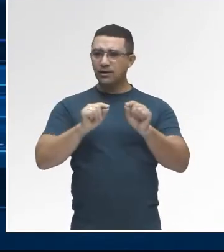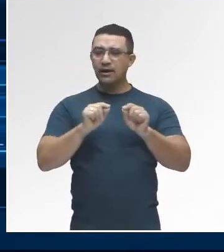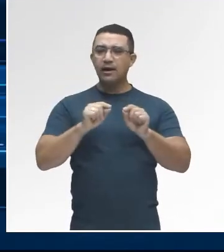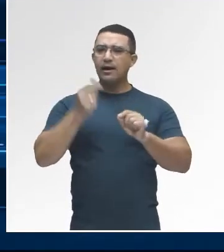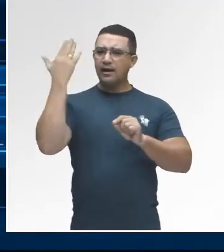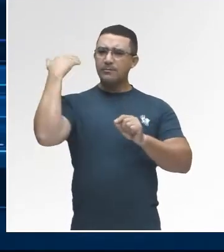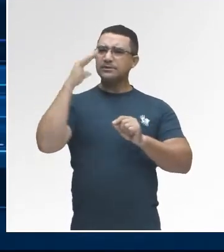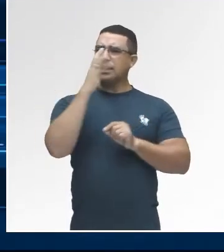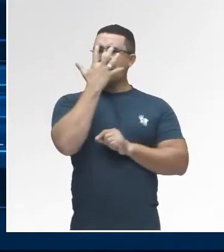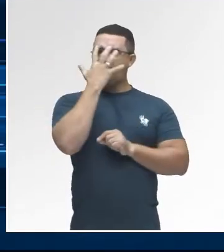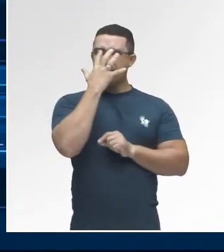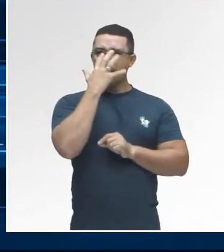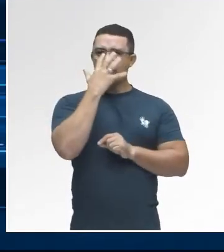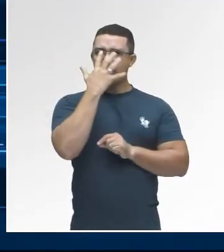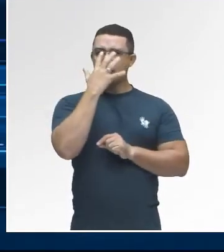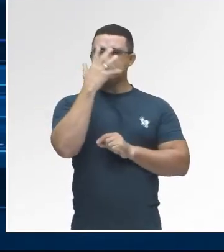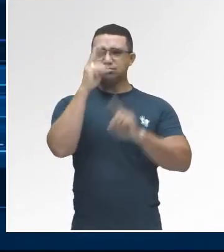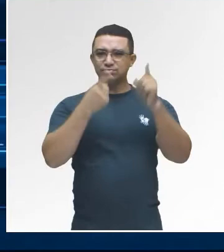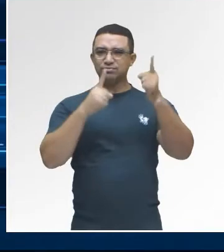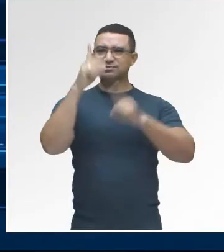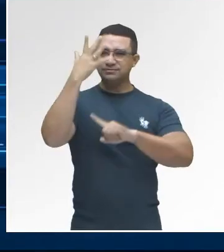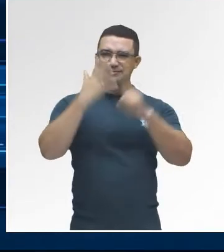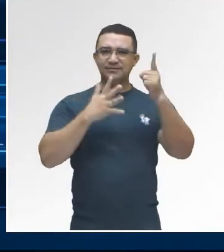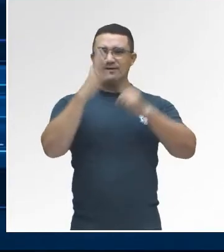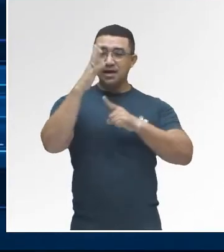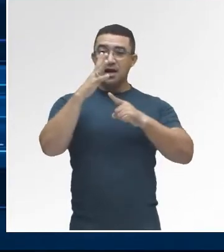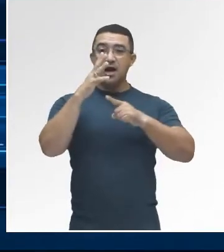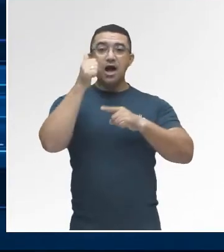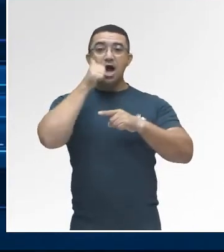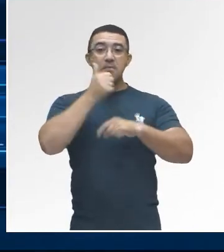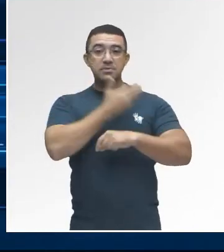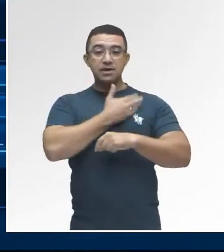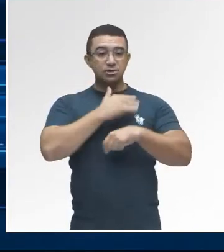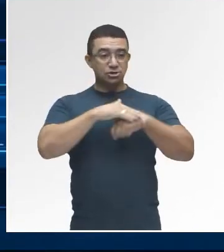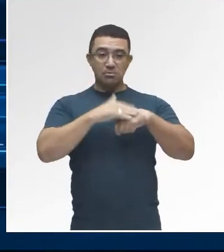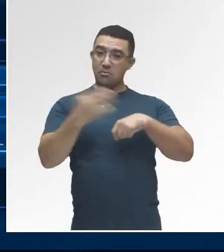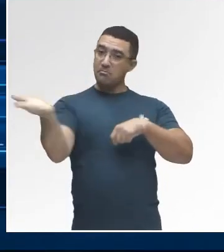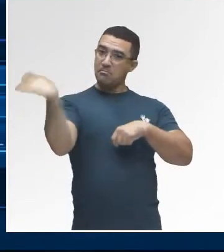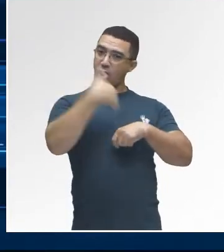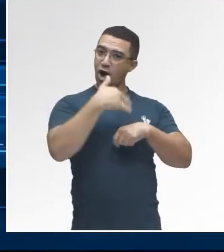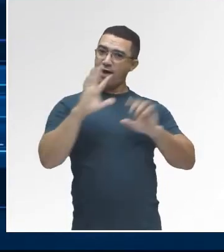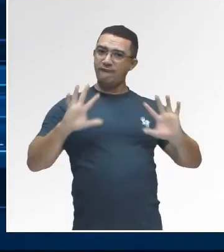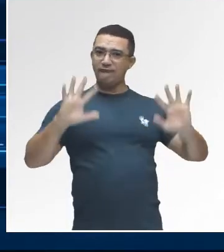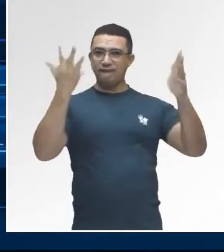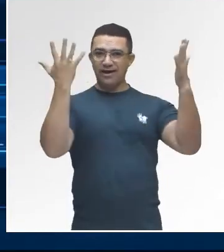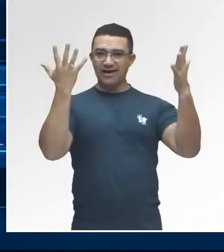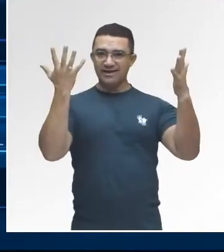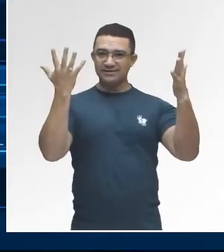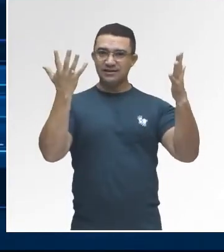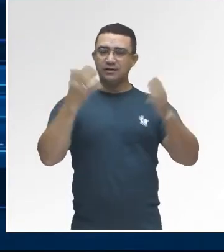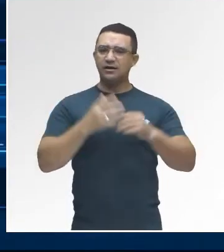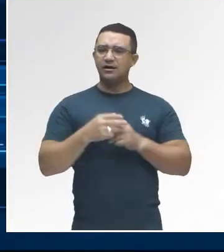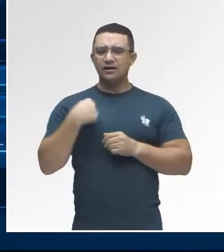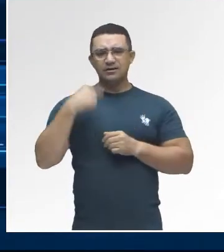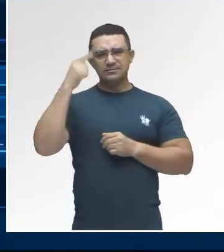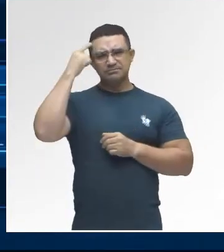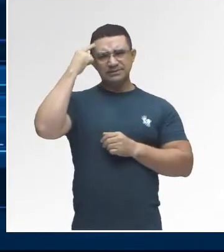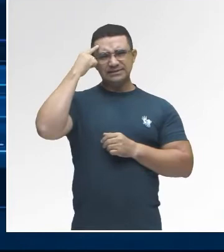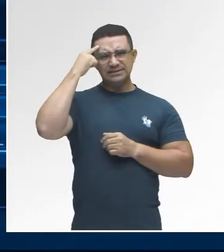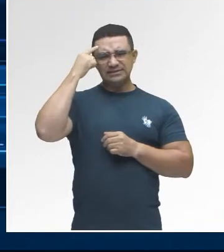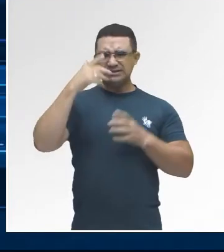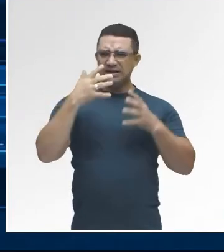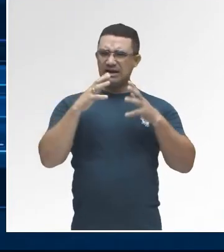carnaval. E aí, uma amiga me chamou para sair, me convidou para ir para uma festa. E aí eu pensei,